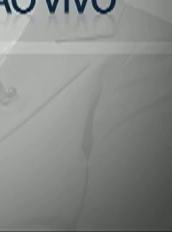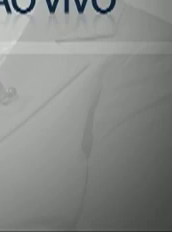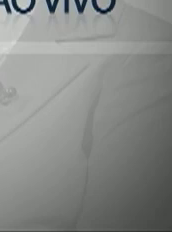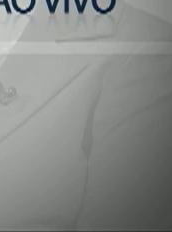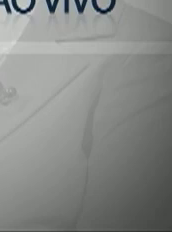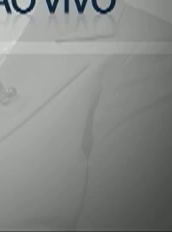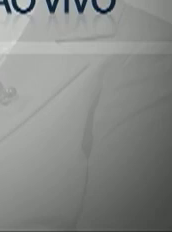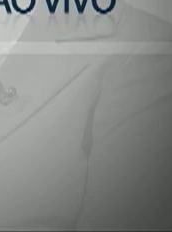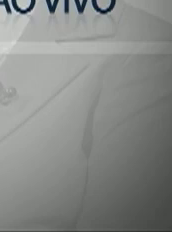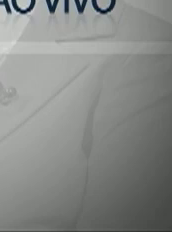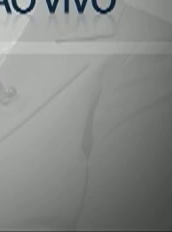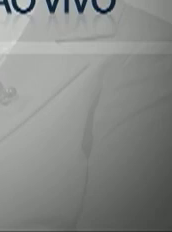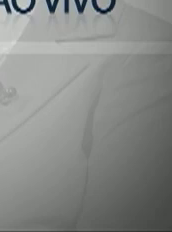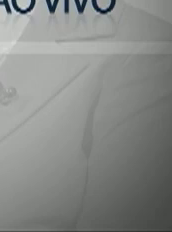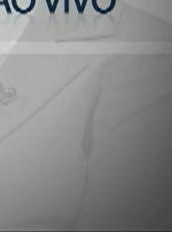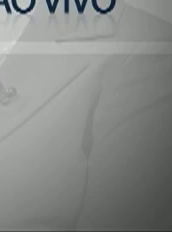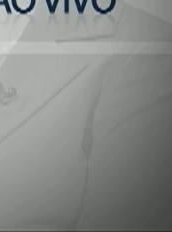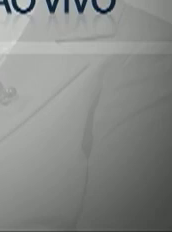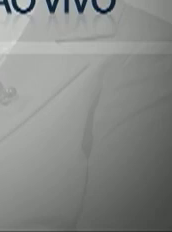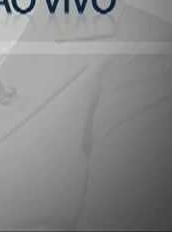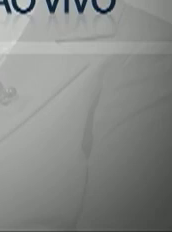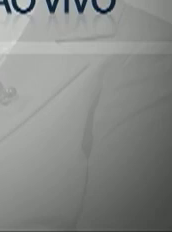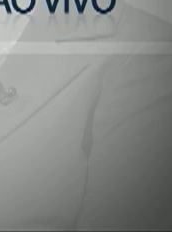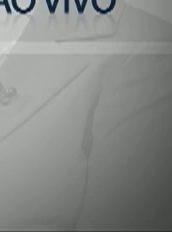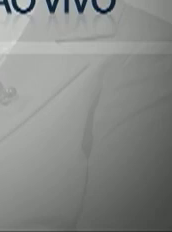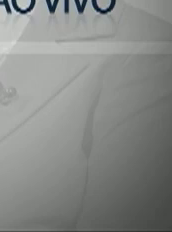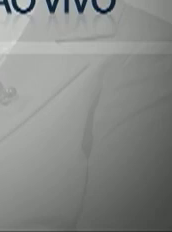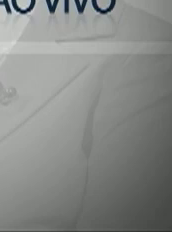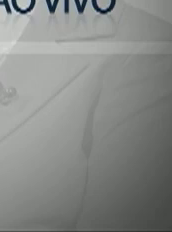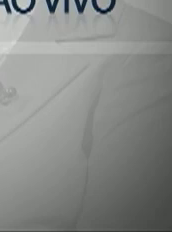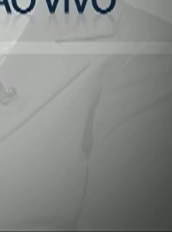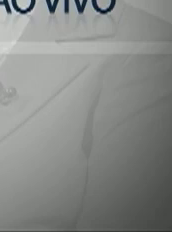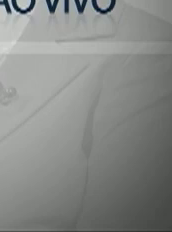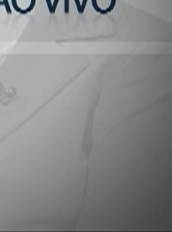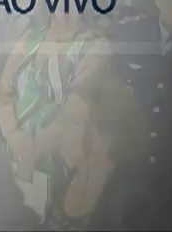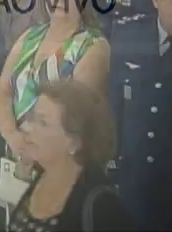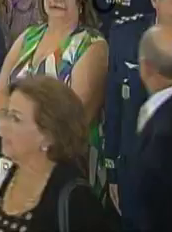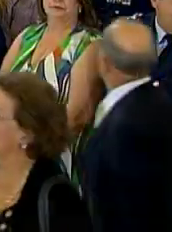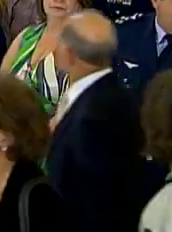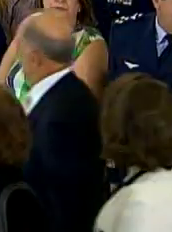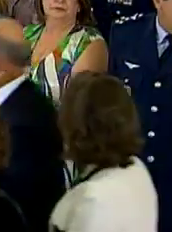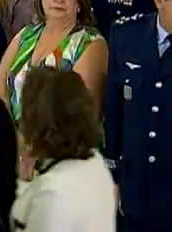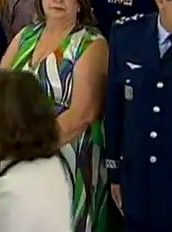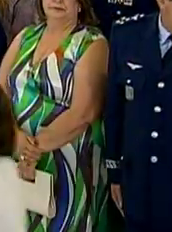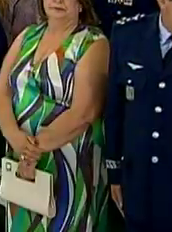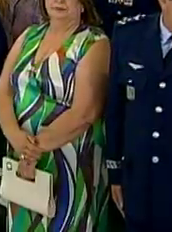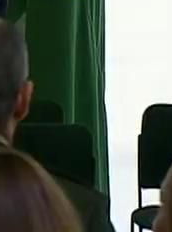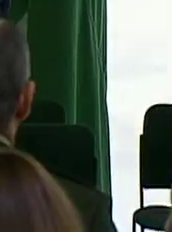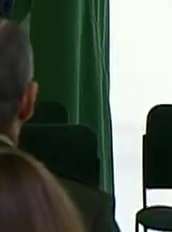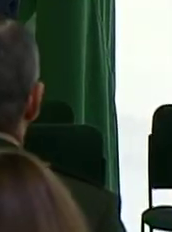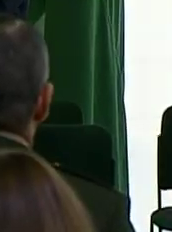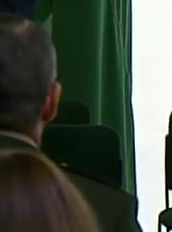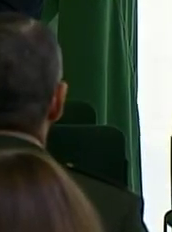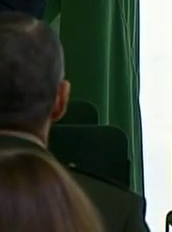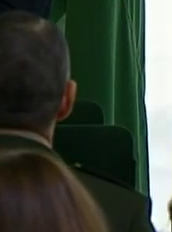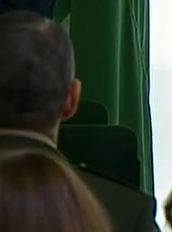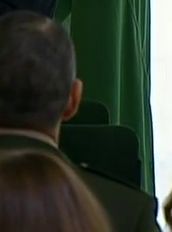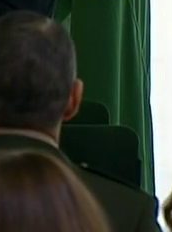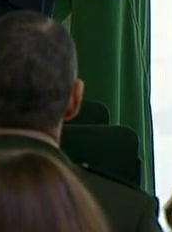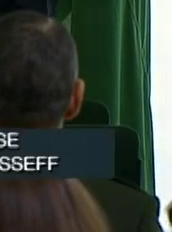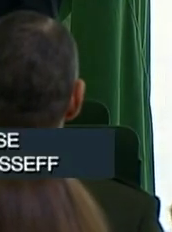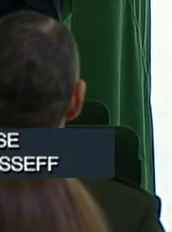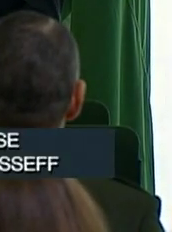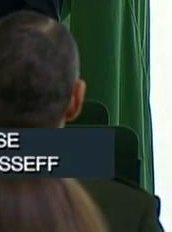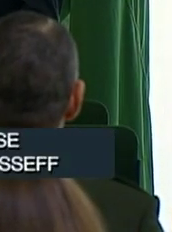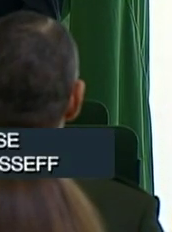Interrompemos a programação para transmitir ao vivo a cerimônia de apresentação de oficiais generais das Forças Armadas